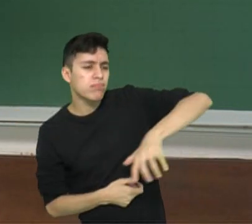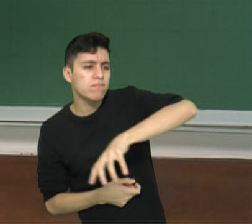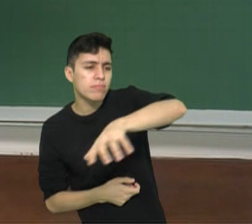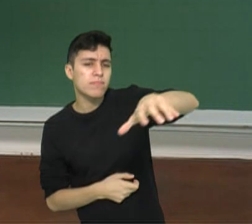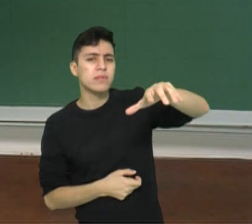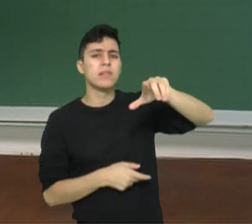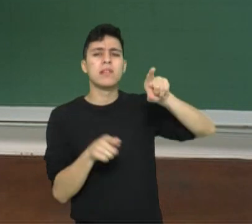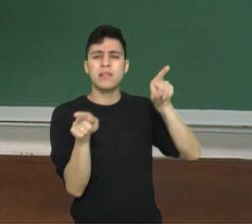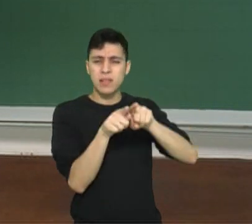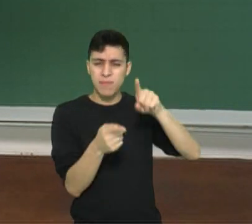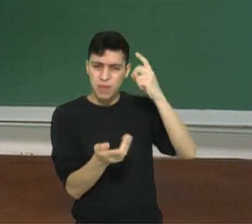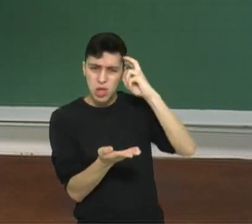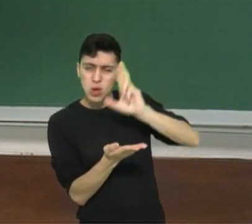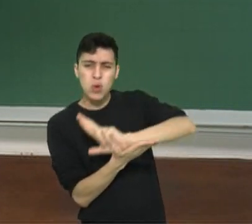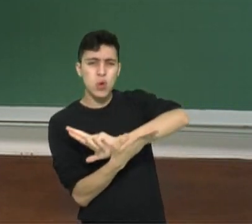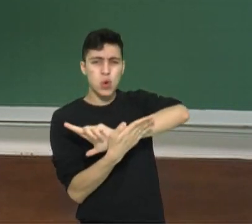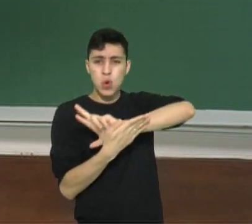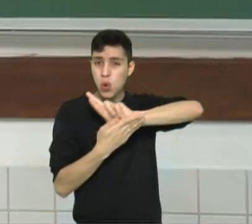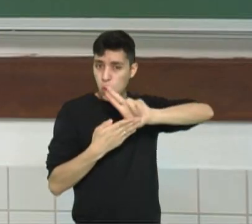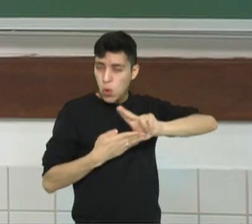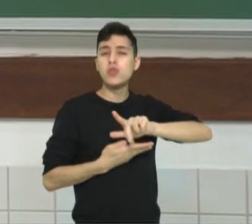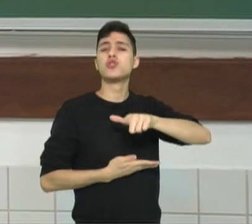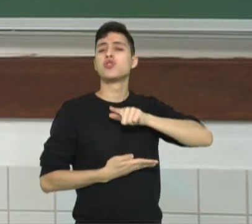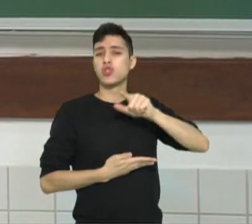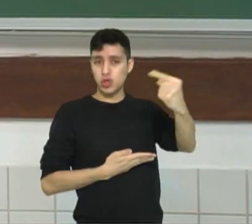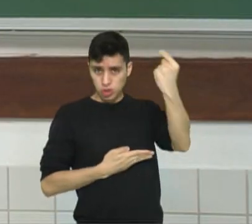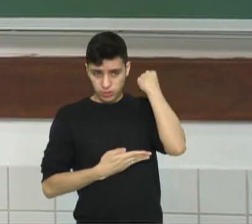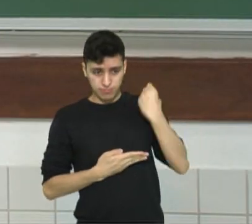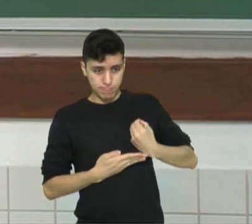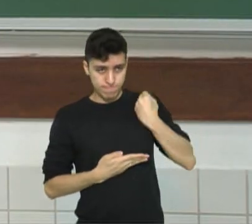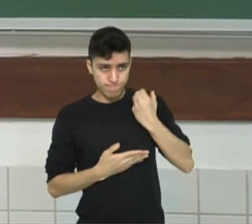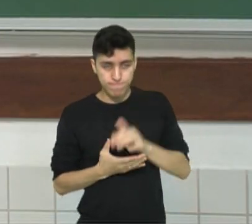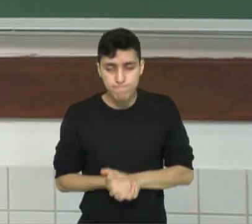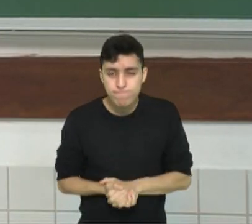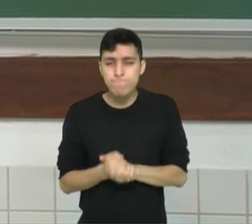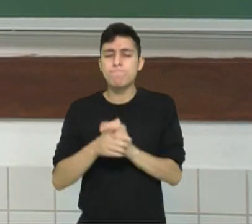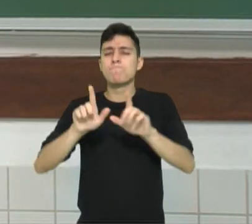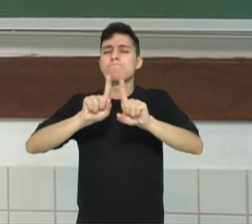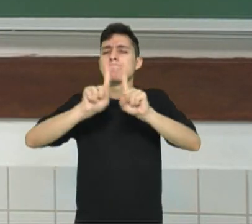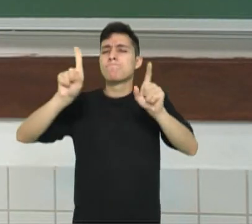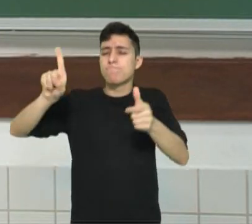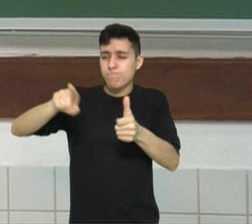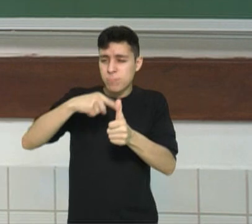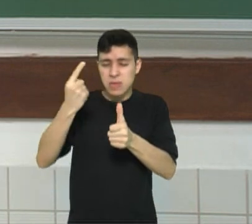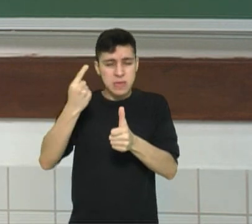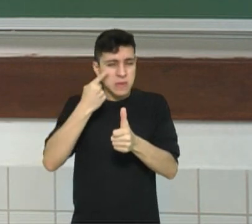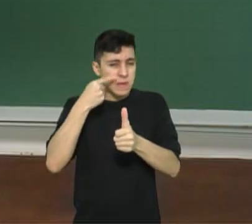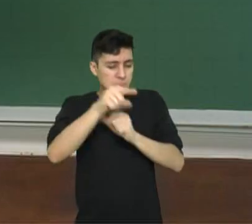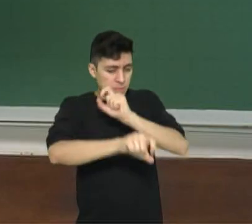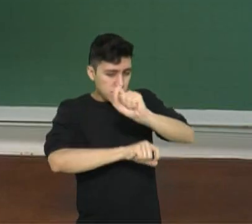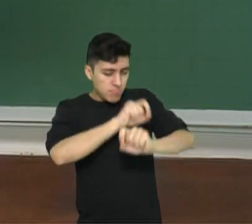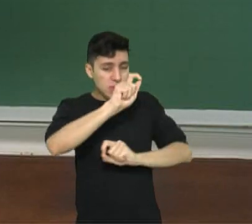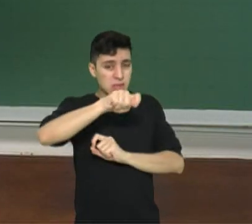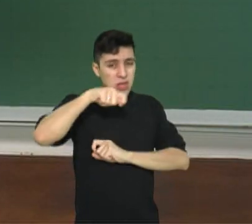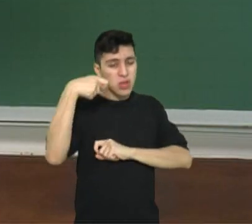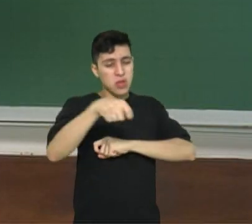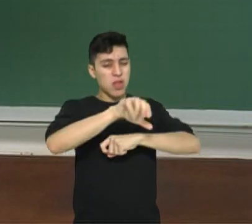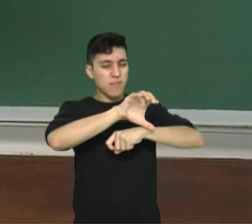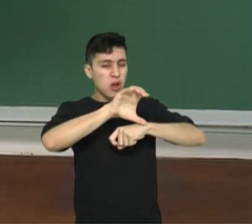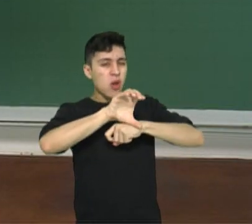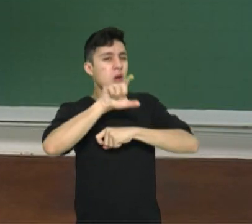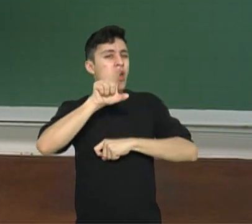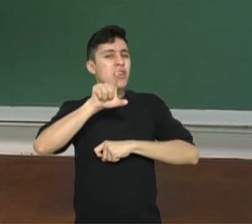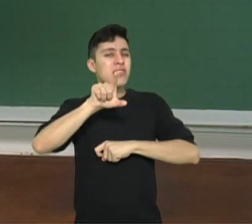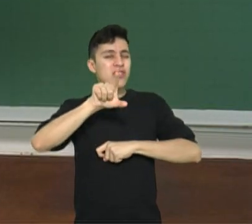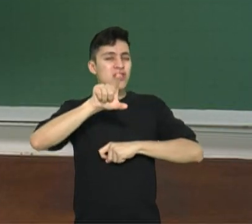culturas diversas. Vamos lá? Bom, antes aqui, para a gente dar uma olhada, é sobre o continente americano que